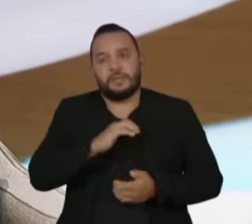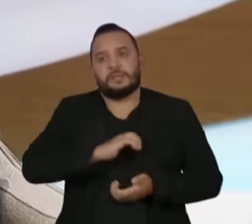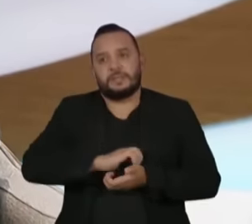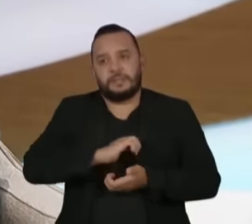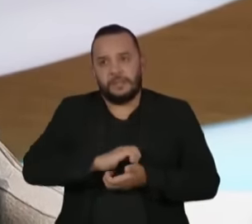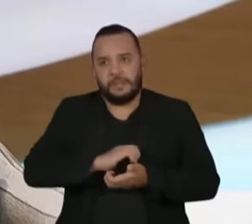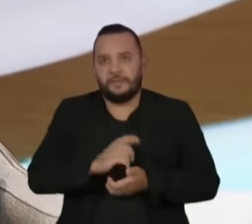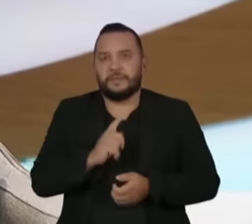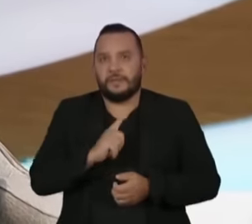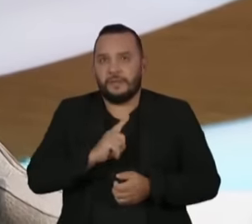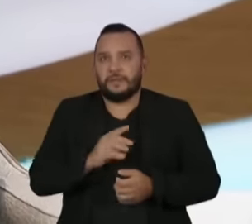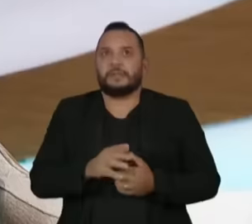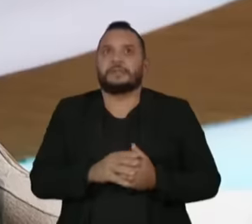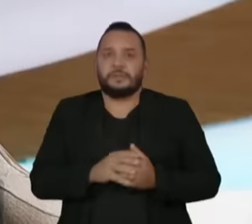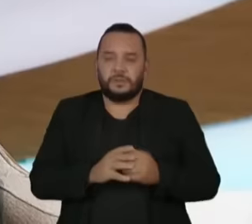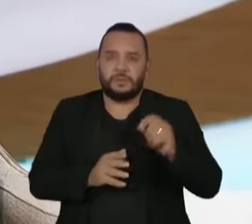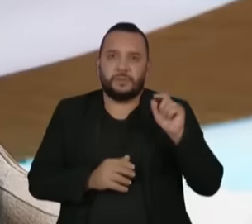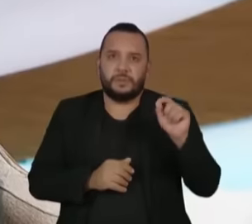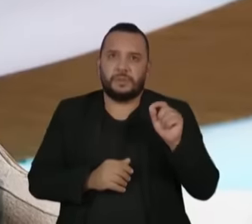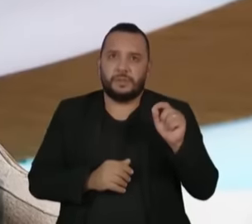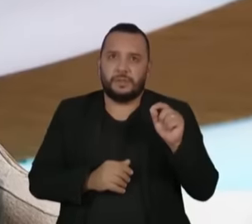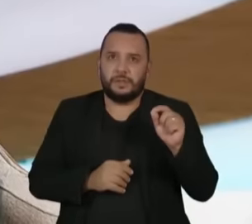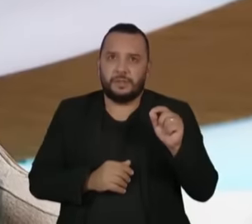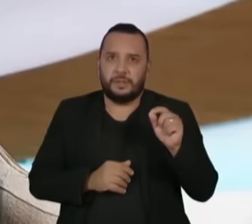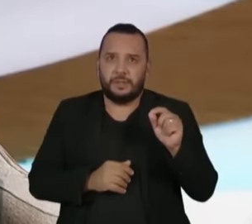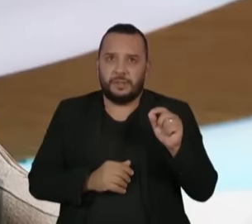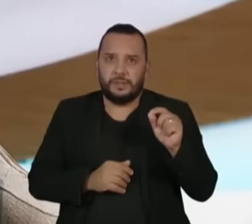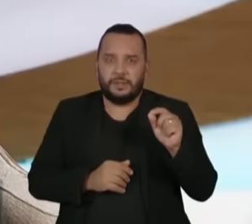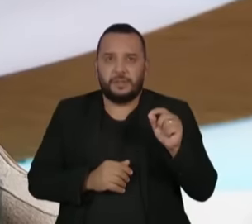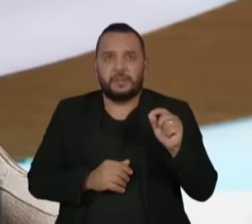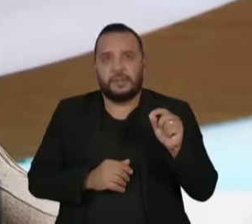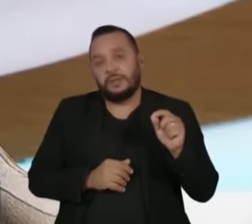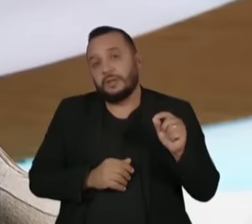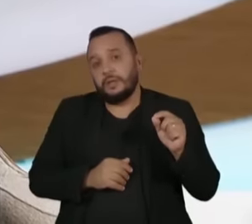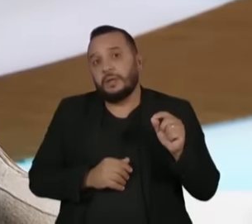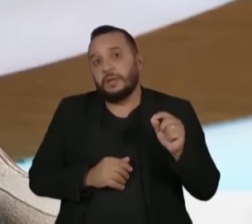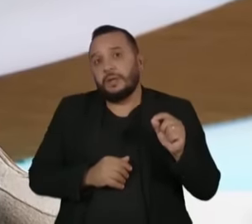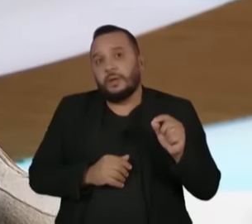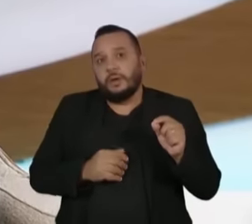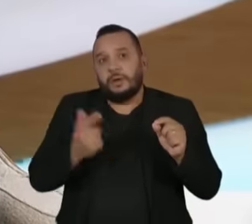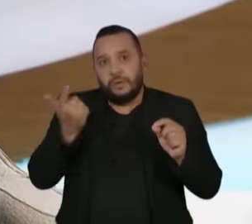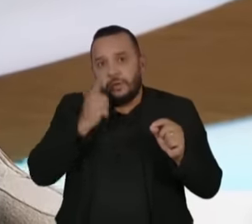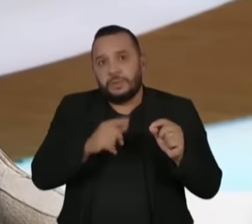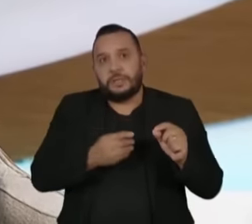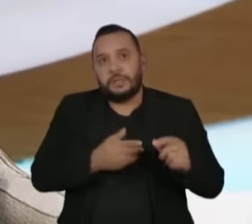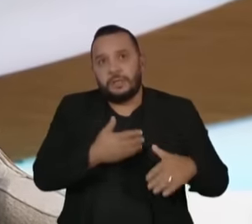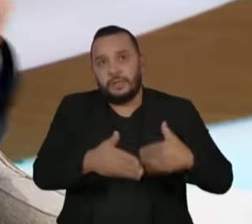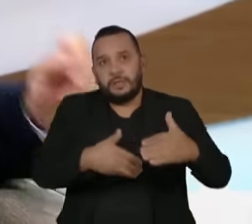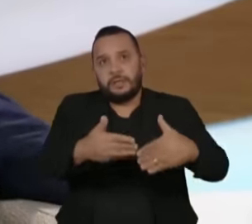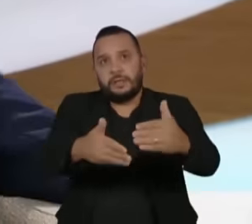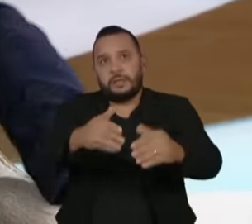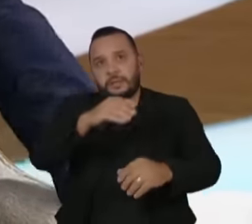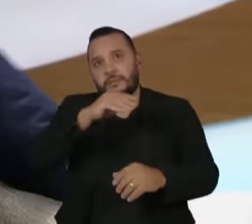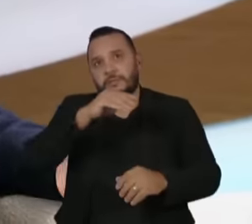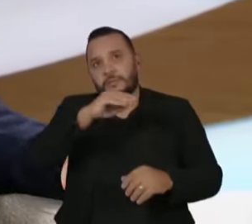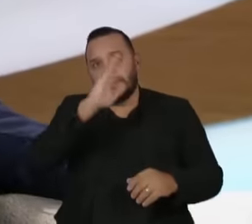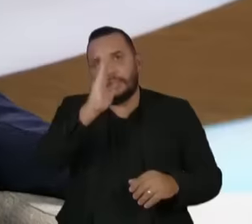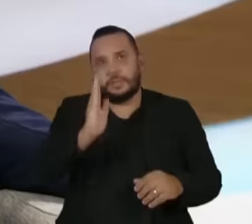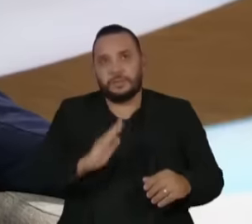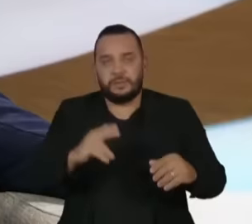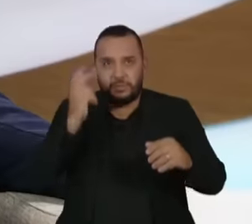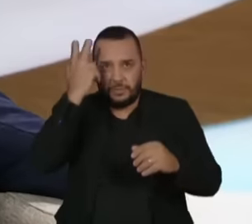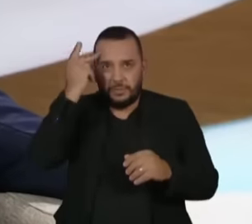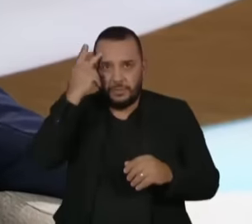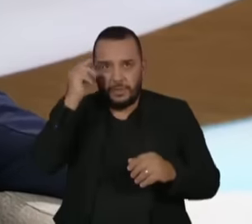tem de buscar finalmente, de verdade, alguma normalidade no nosso Brasil. Por quê? Você vai